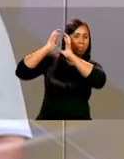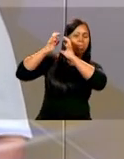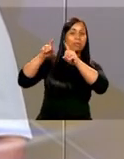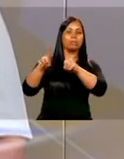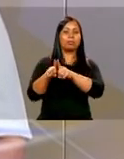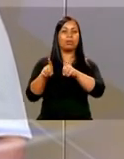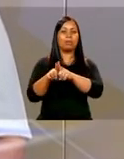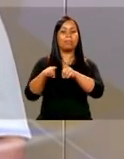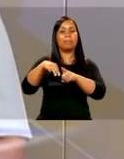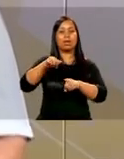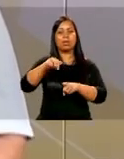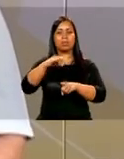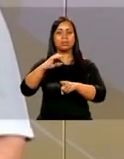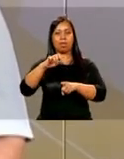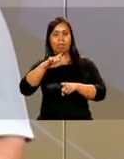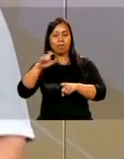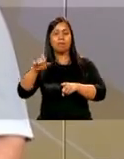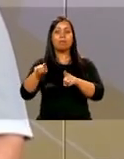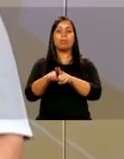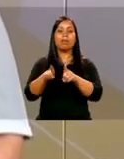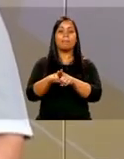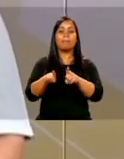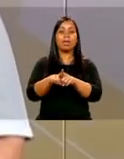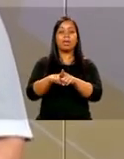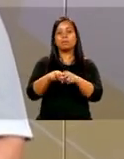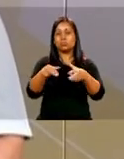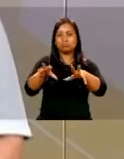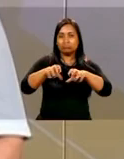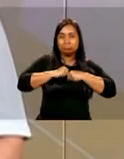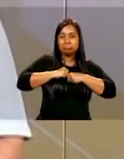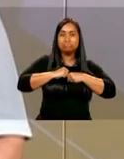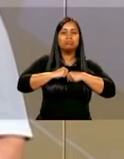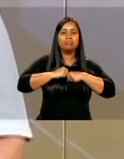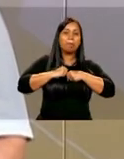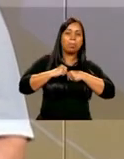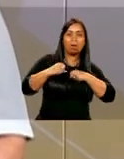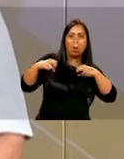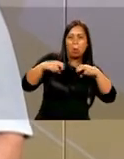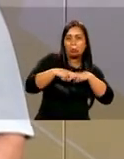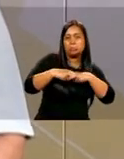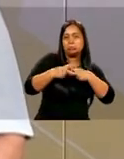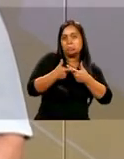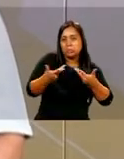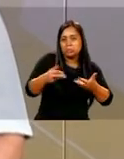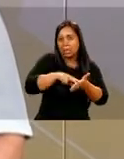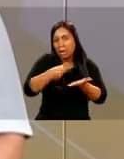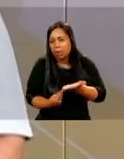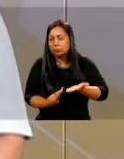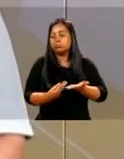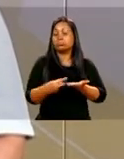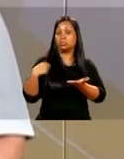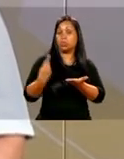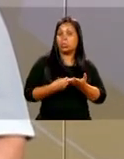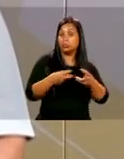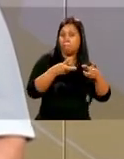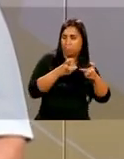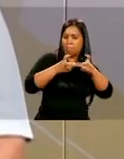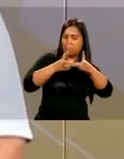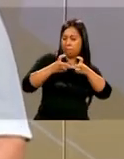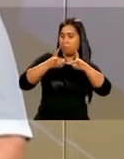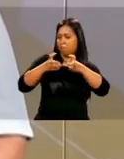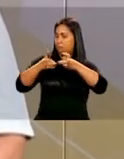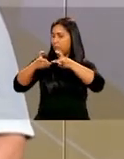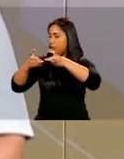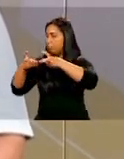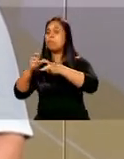da mielomeningocele, as lesões adquiridas, às vezes por um trauma, né? O que a gente vem percebendo nos